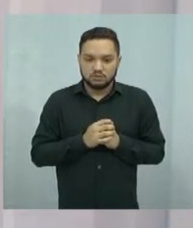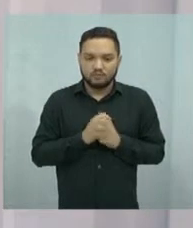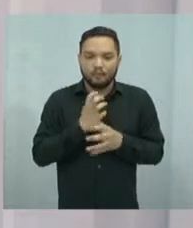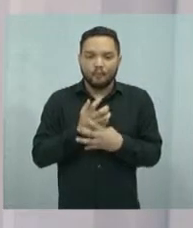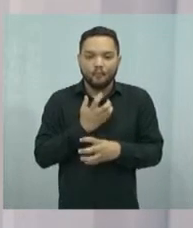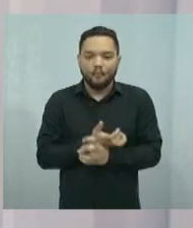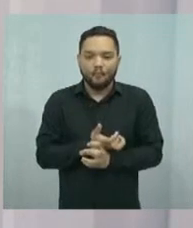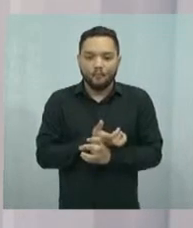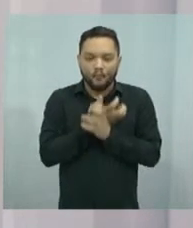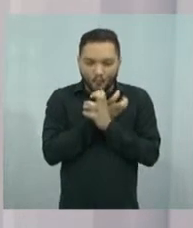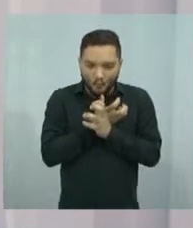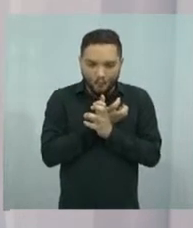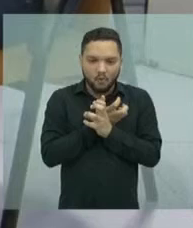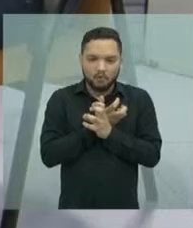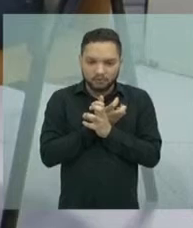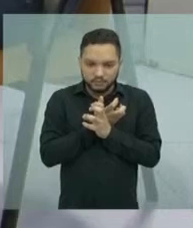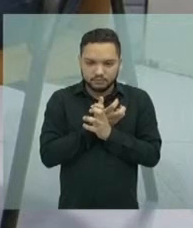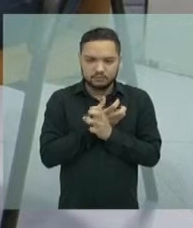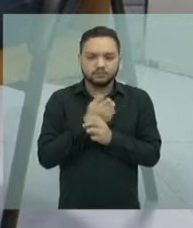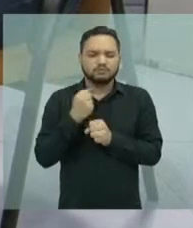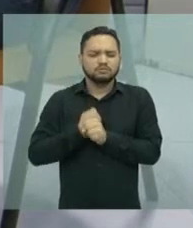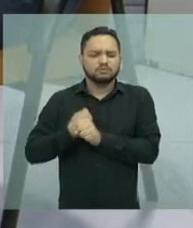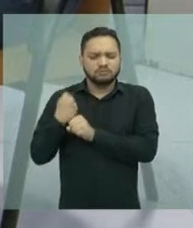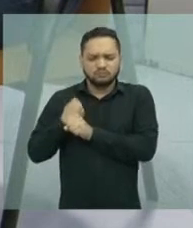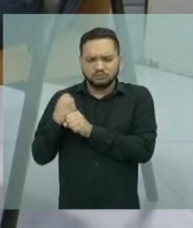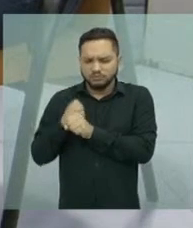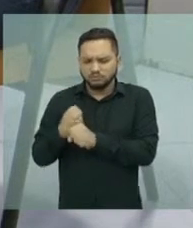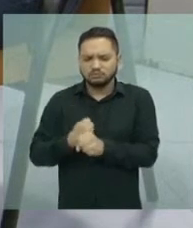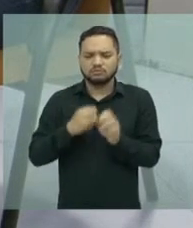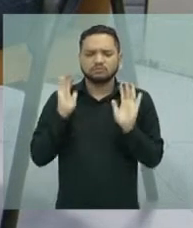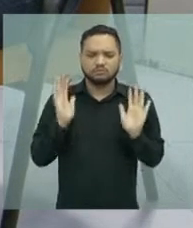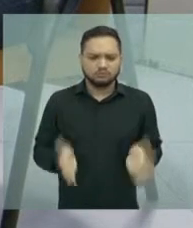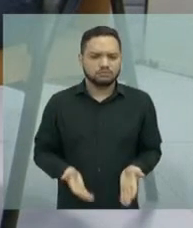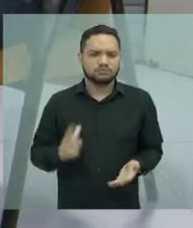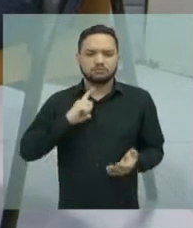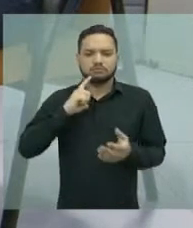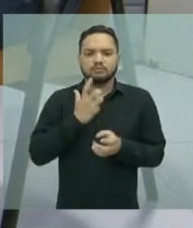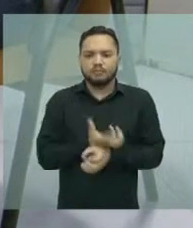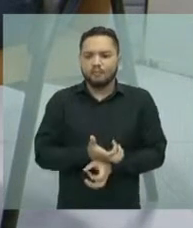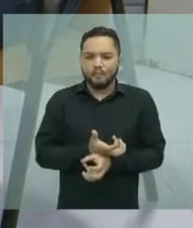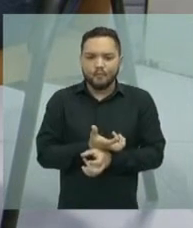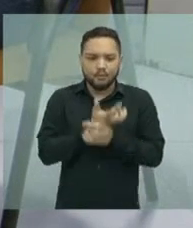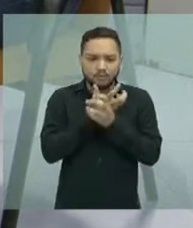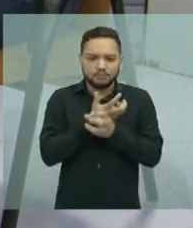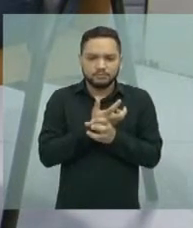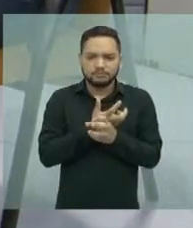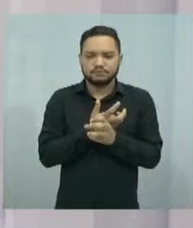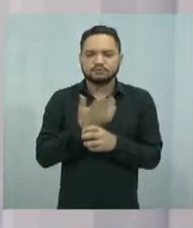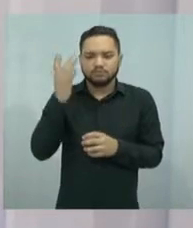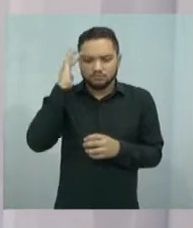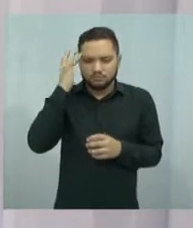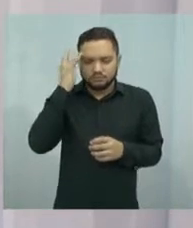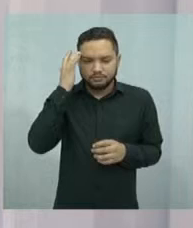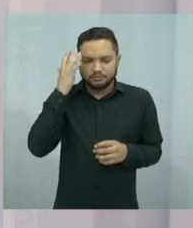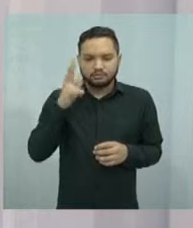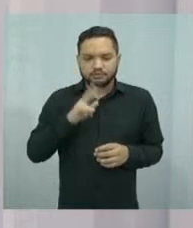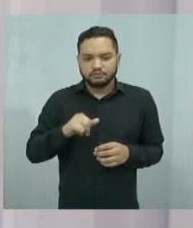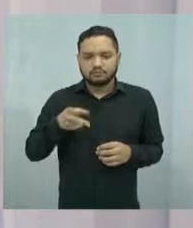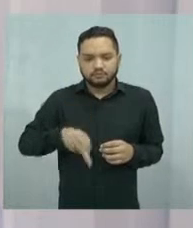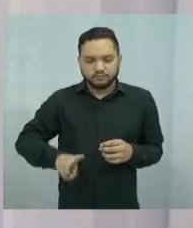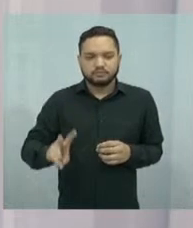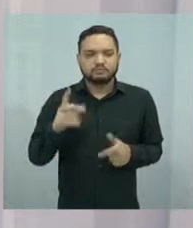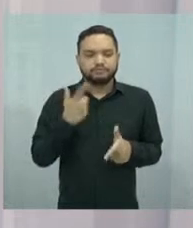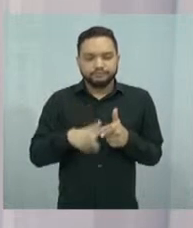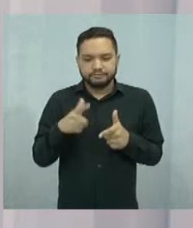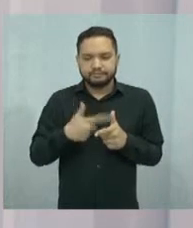seca, que nos assola há décadas e décadas e, pelo que me parece, continuará sendo a grande vilã